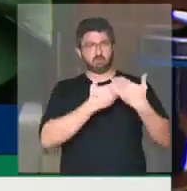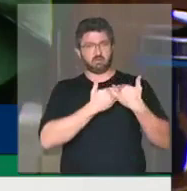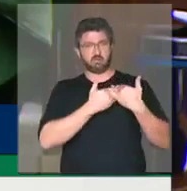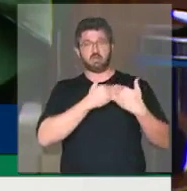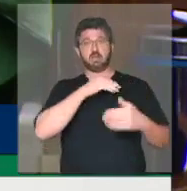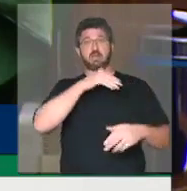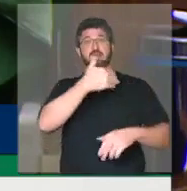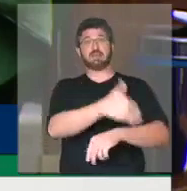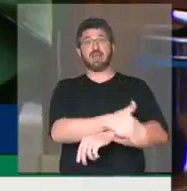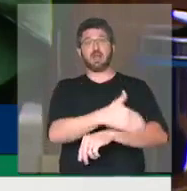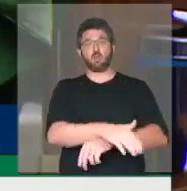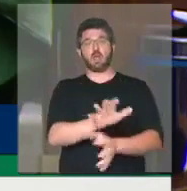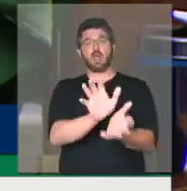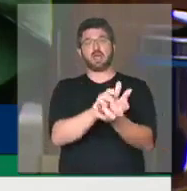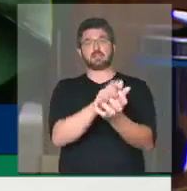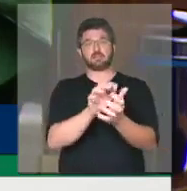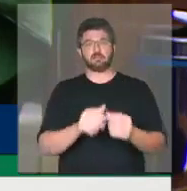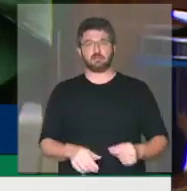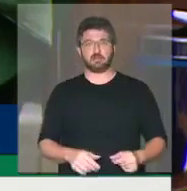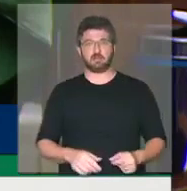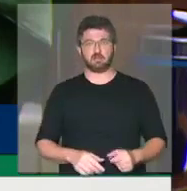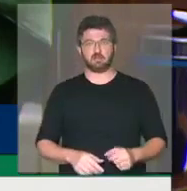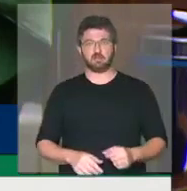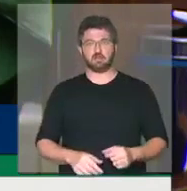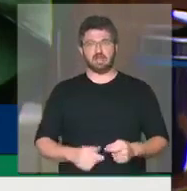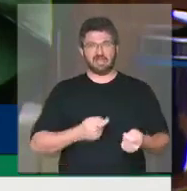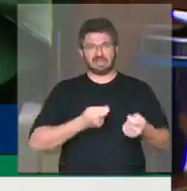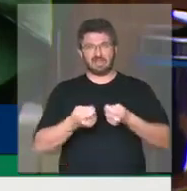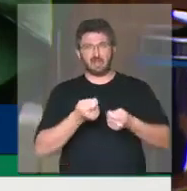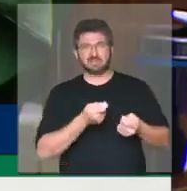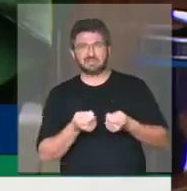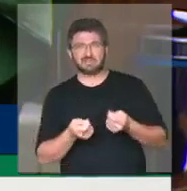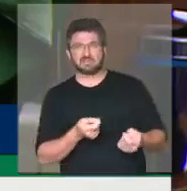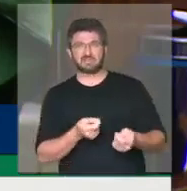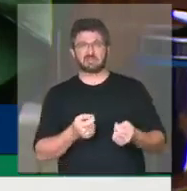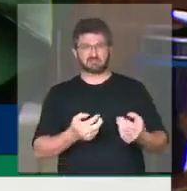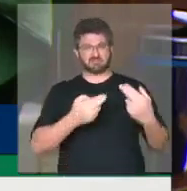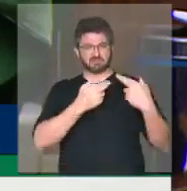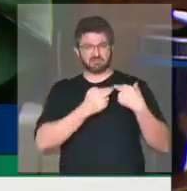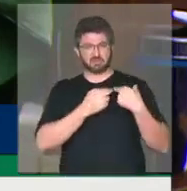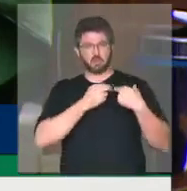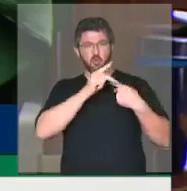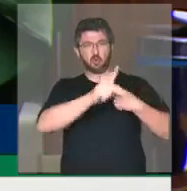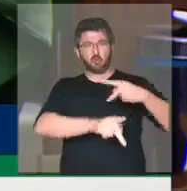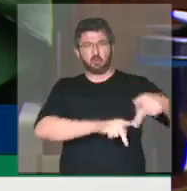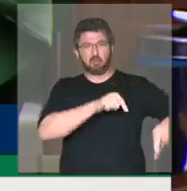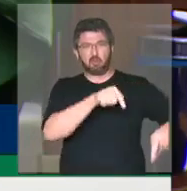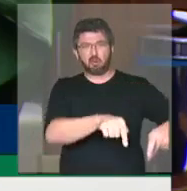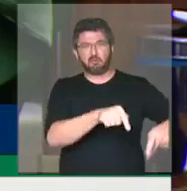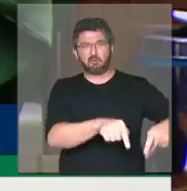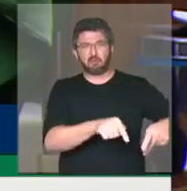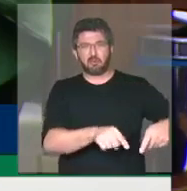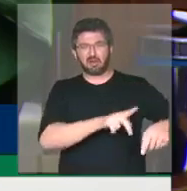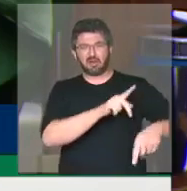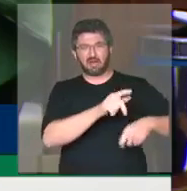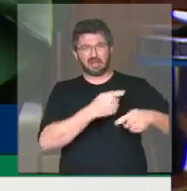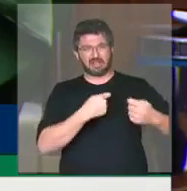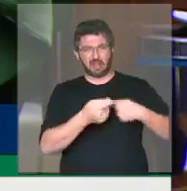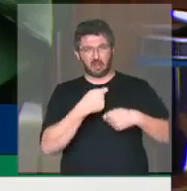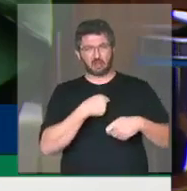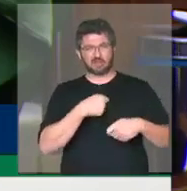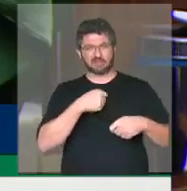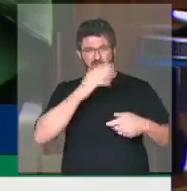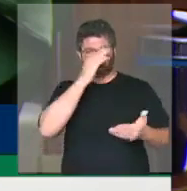ruas do Recife, que jamais ele negociaria um mandato popular que lhe foi conferido pelo povo da